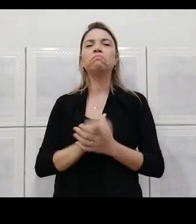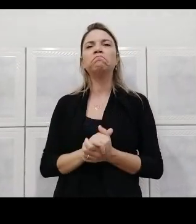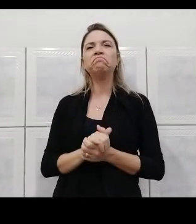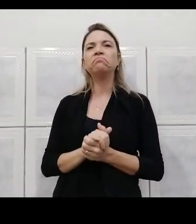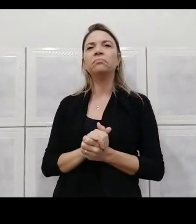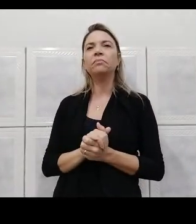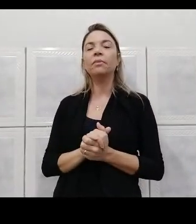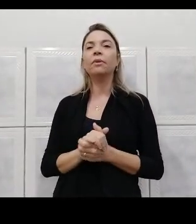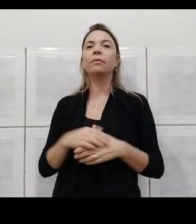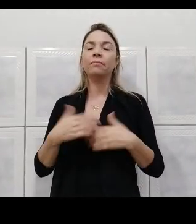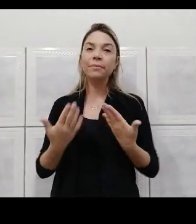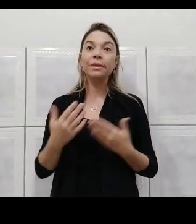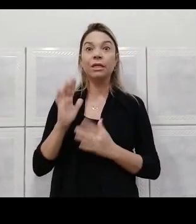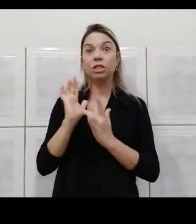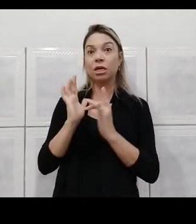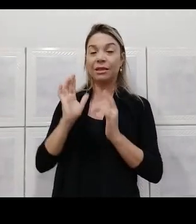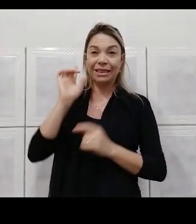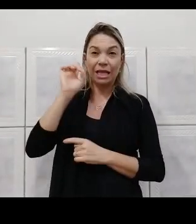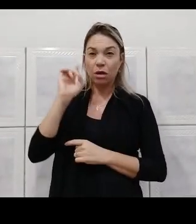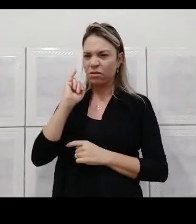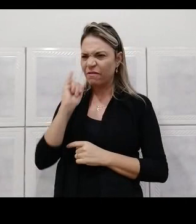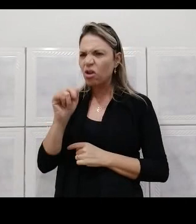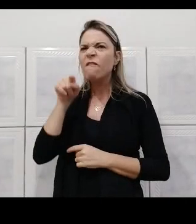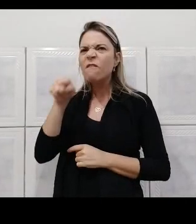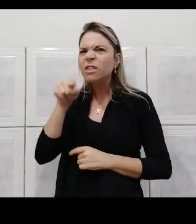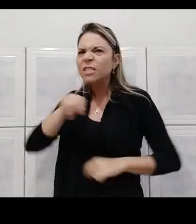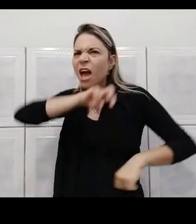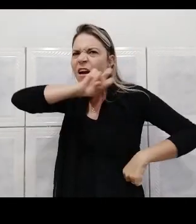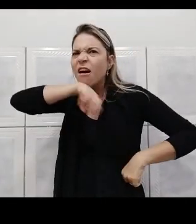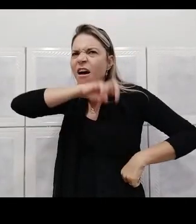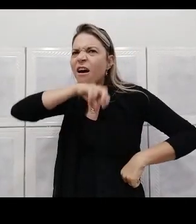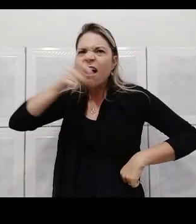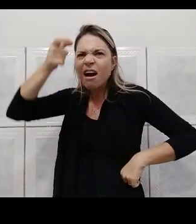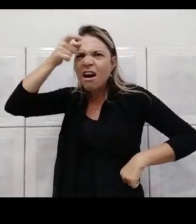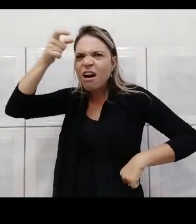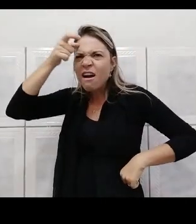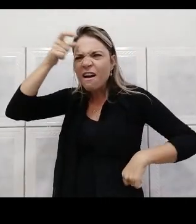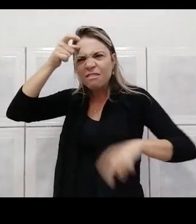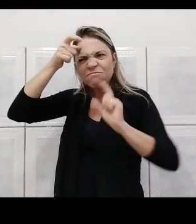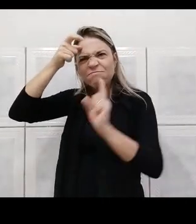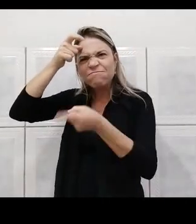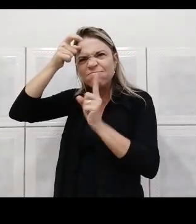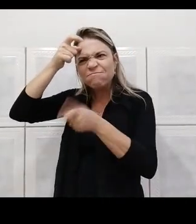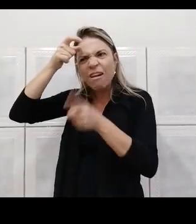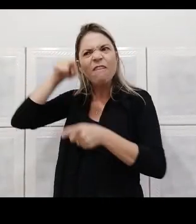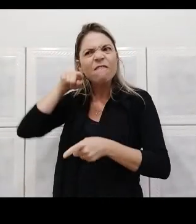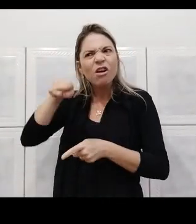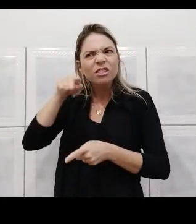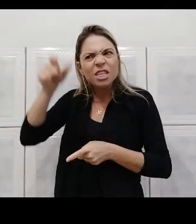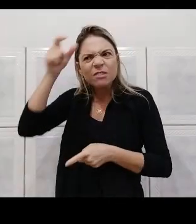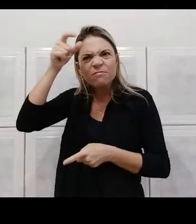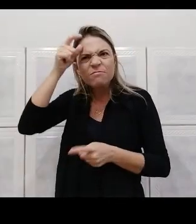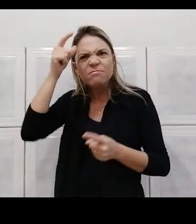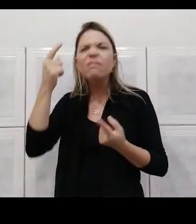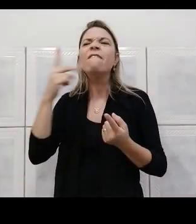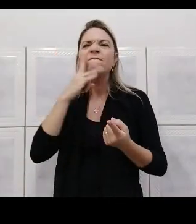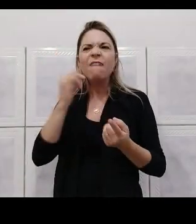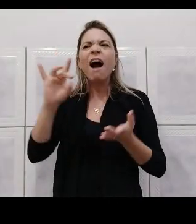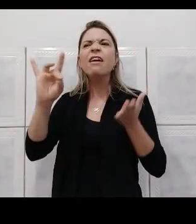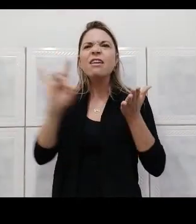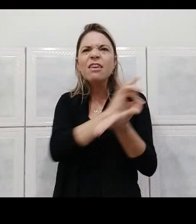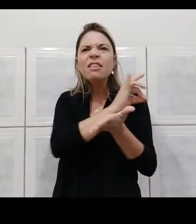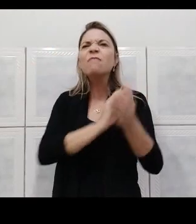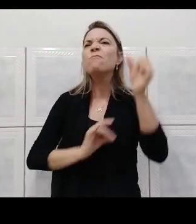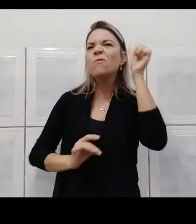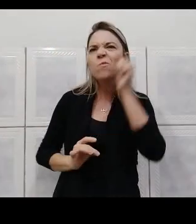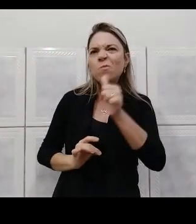serpente, da sua punição, diz: porém inimizade entre ti, serpente, e a mulher, entre a tua descendência e o